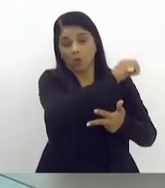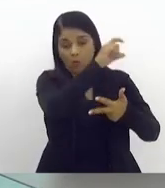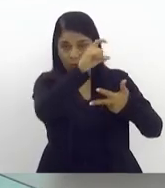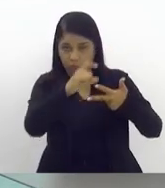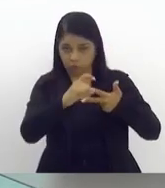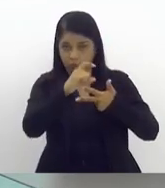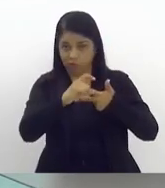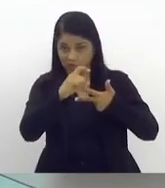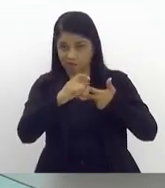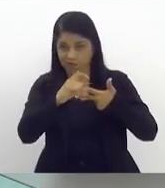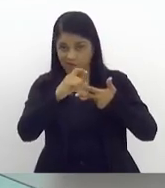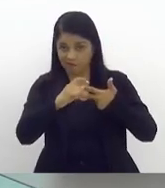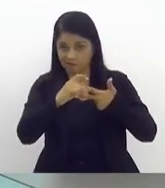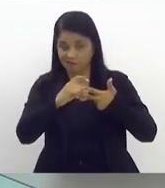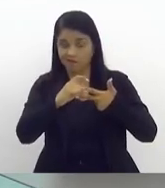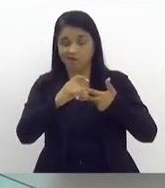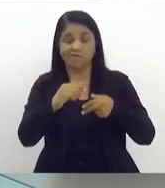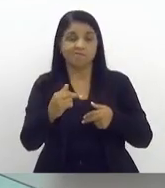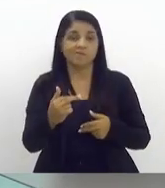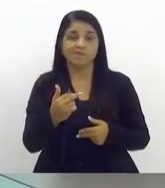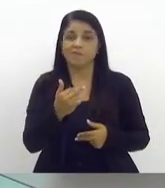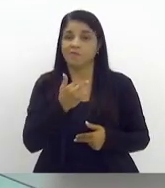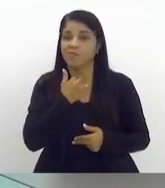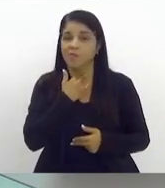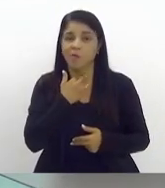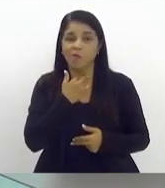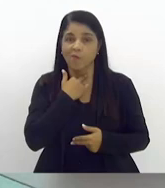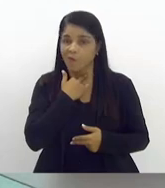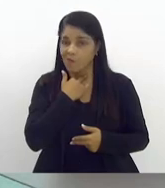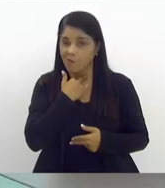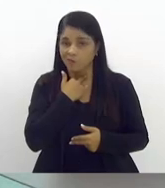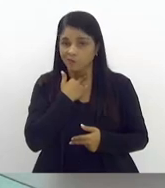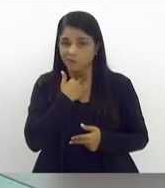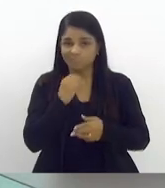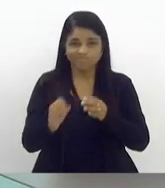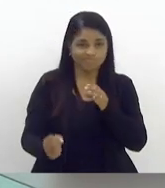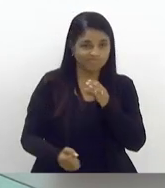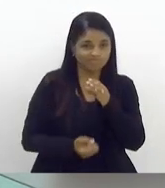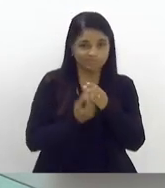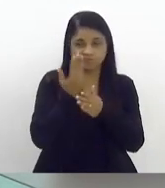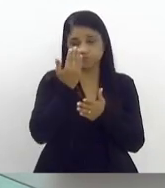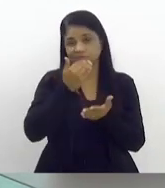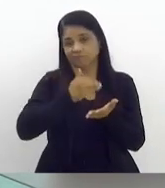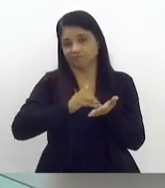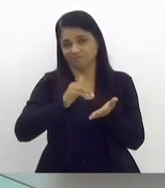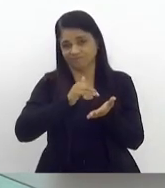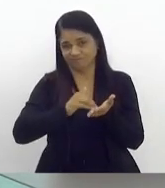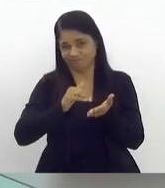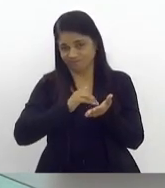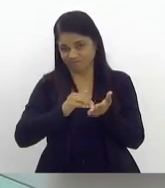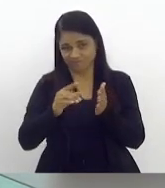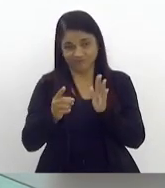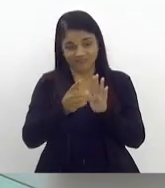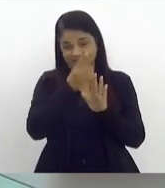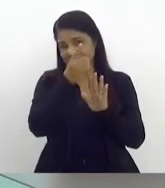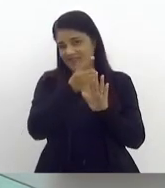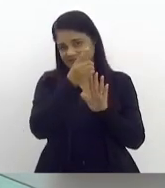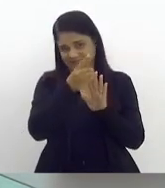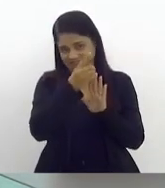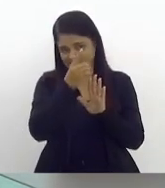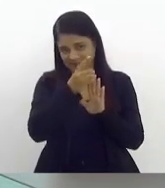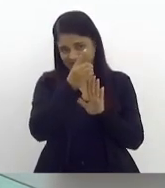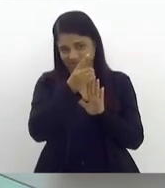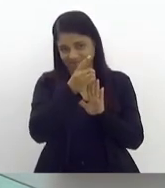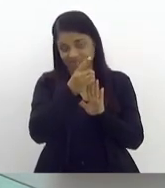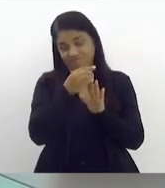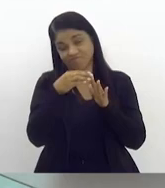Executivo não pode, presidente, criar secretarias por decreto, né? E, por via